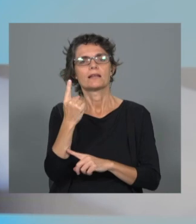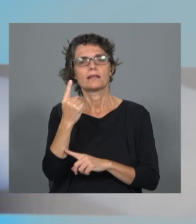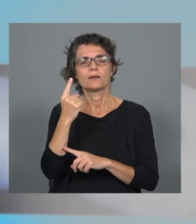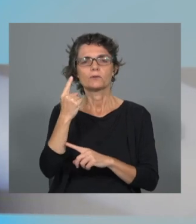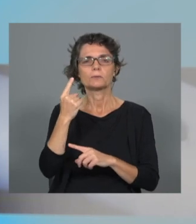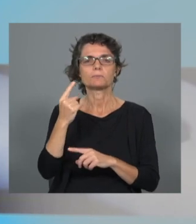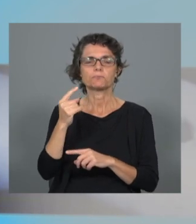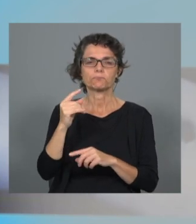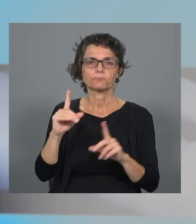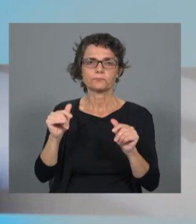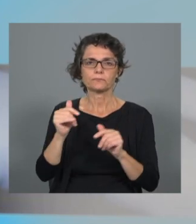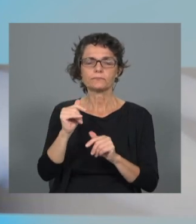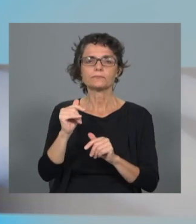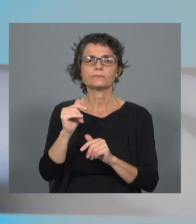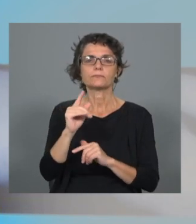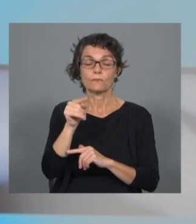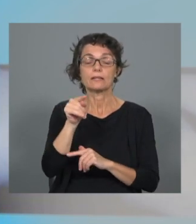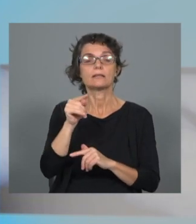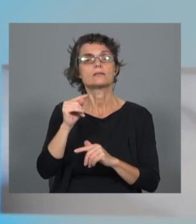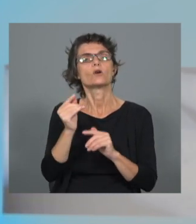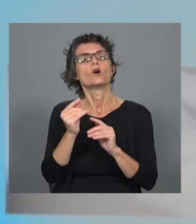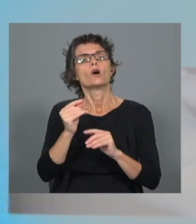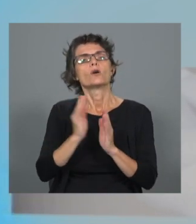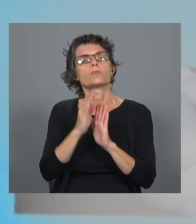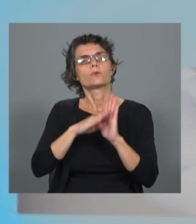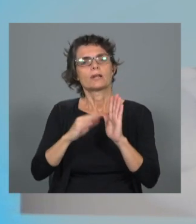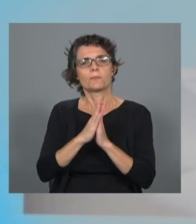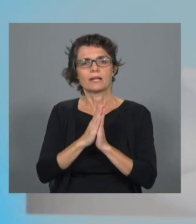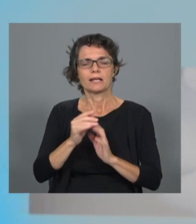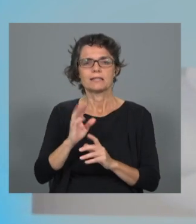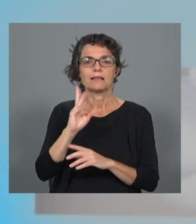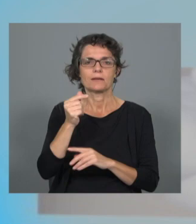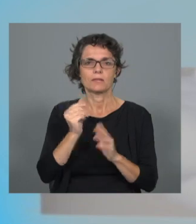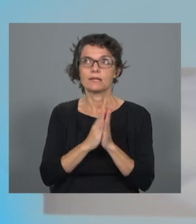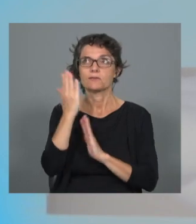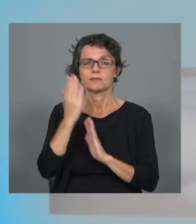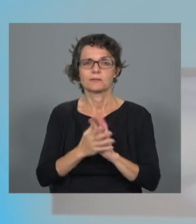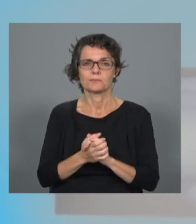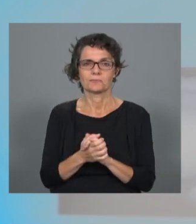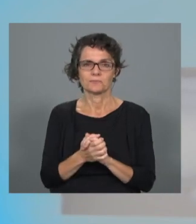edição rádio do programa Eclésia. Tenha então uma muito boa tarde e até amanhã, se Deus quiser.